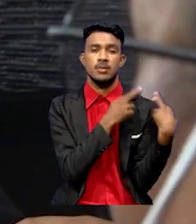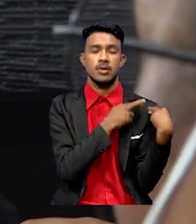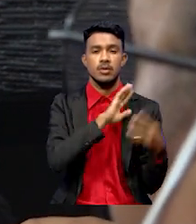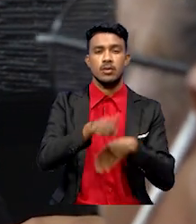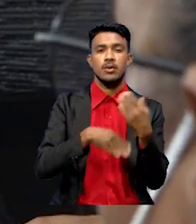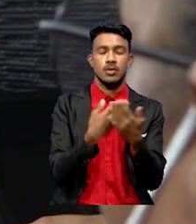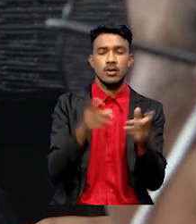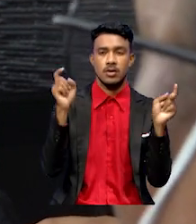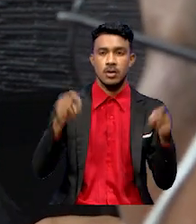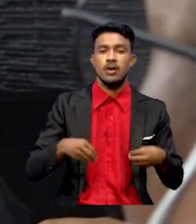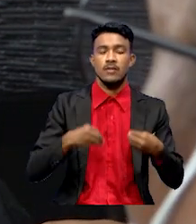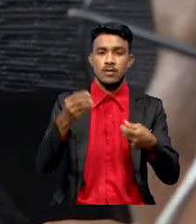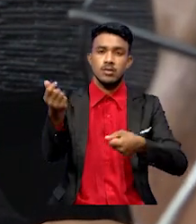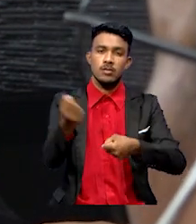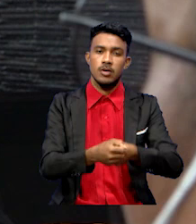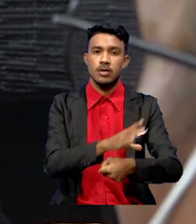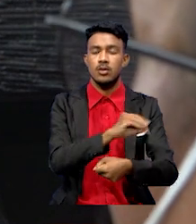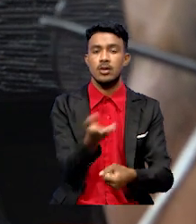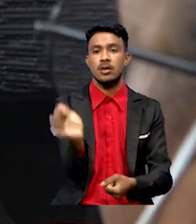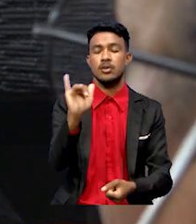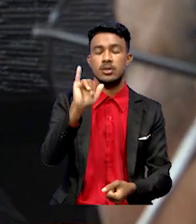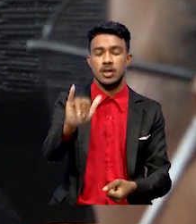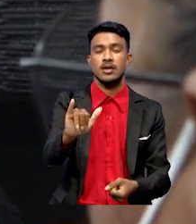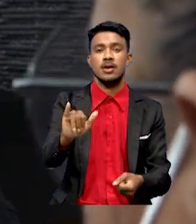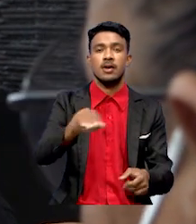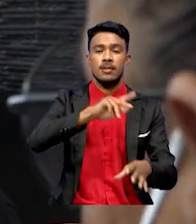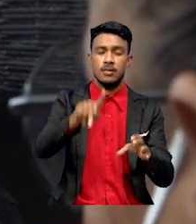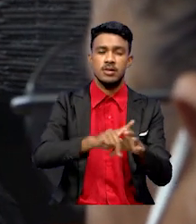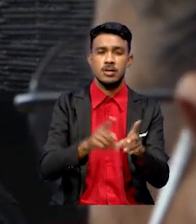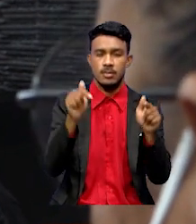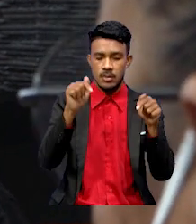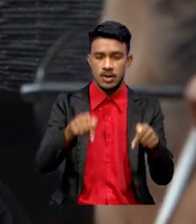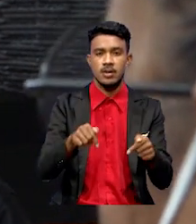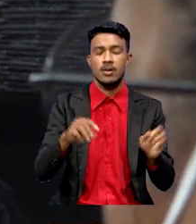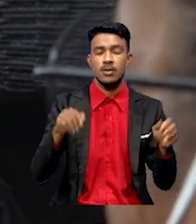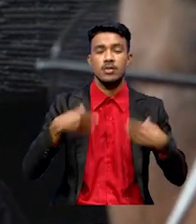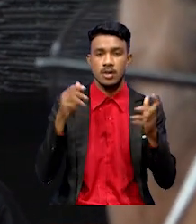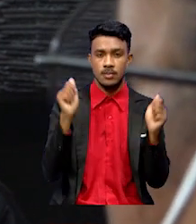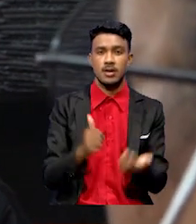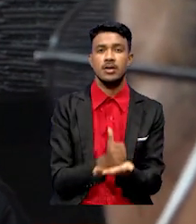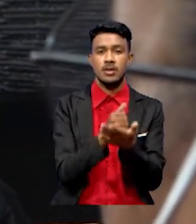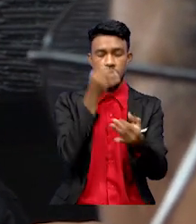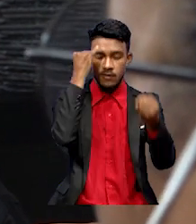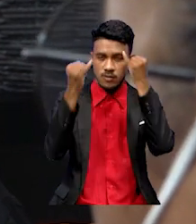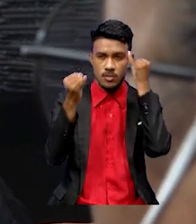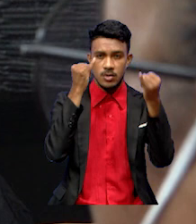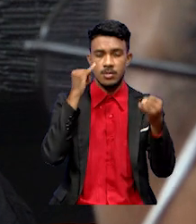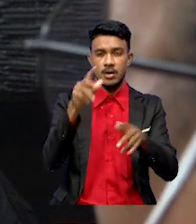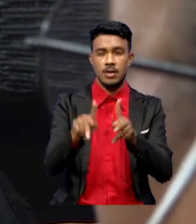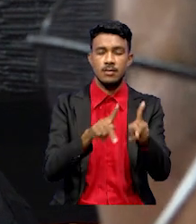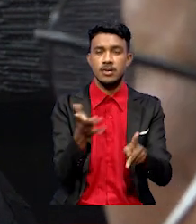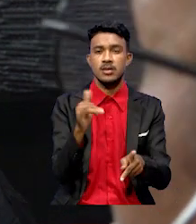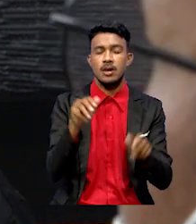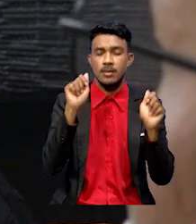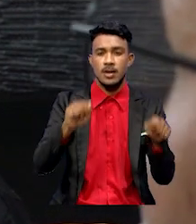tem contribuído. Ho ita boa ser nina, presença hoje nenemos, tomamos contribui o insato informe vai e também a comunidade sira, o insato bela